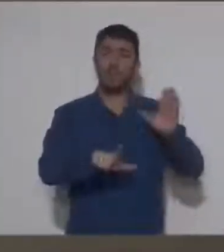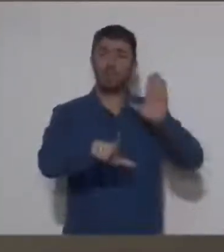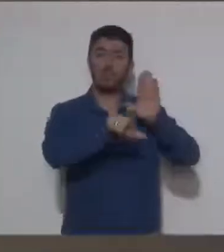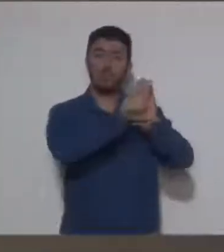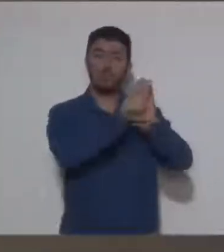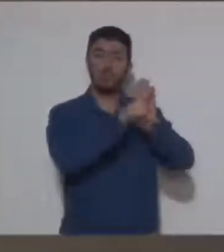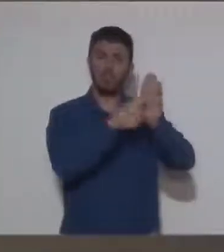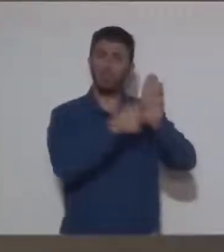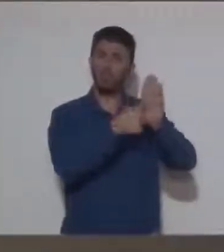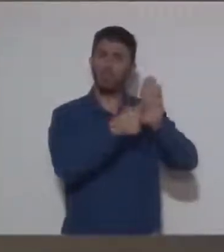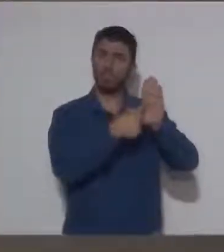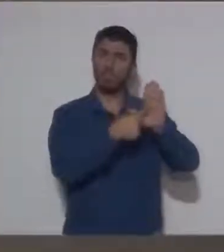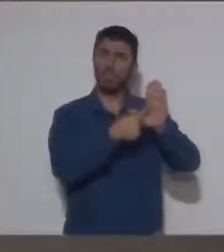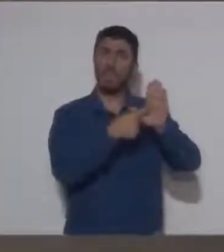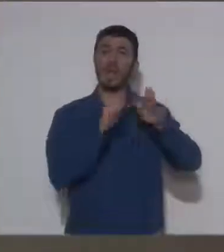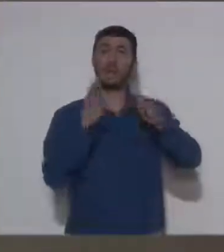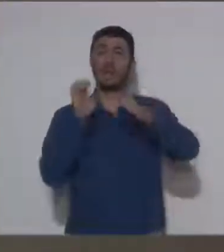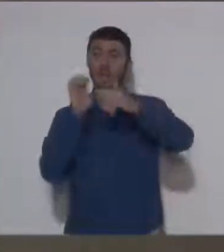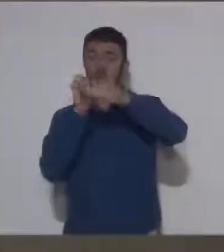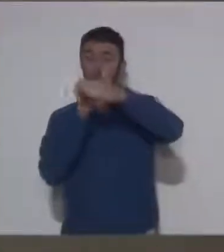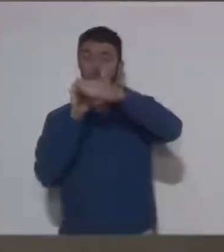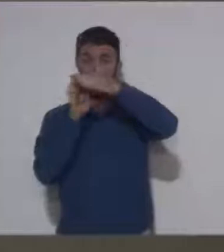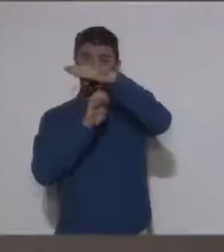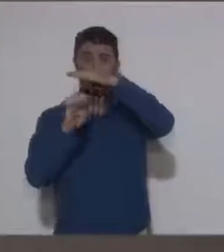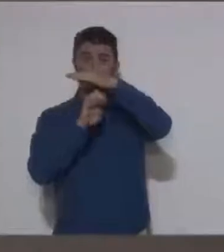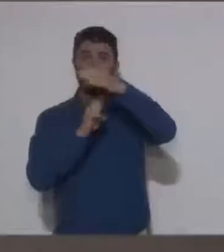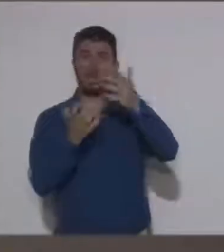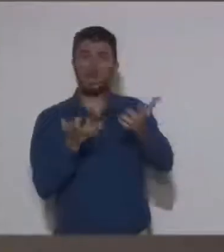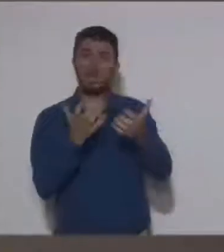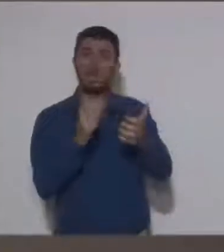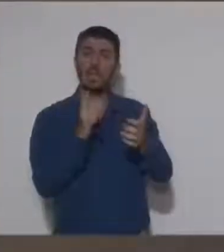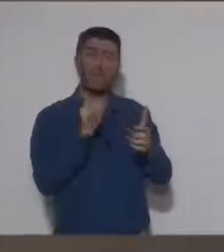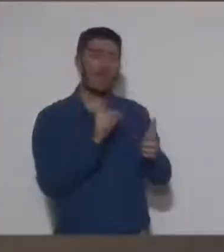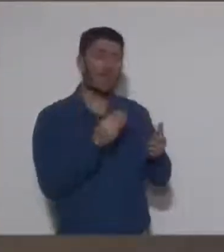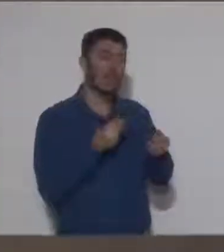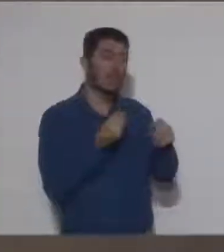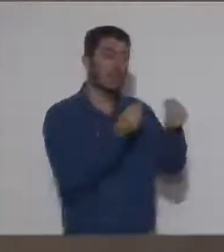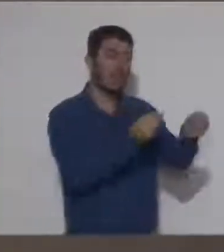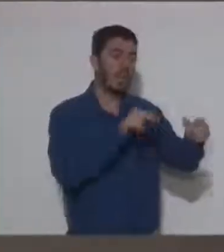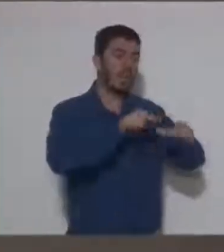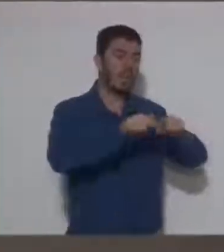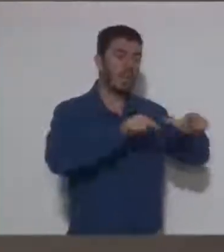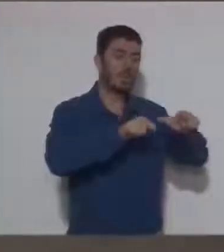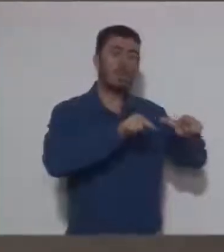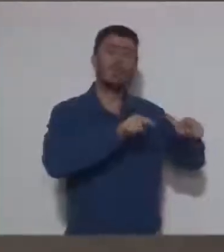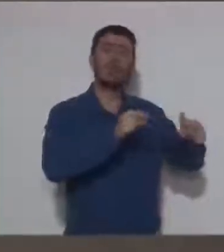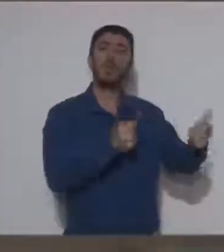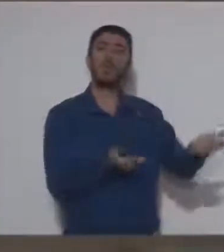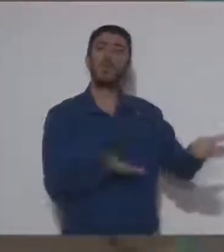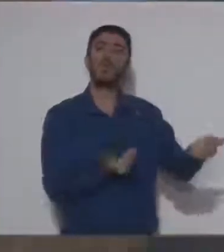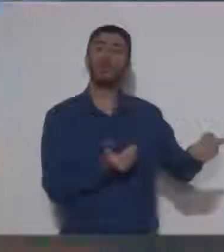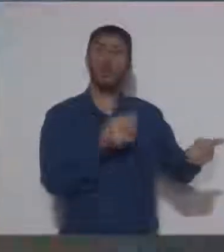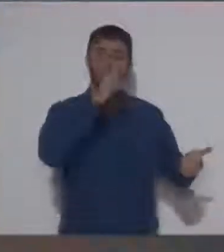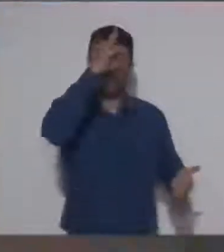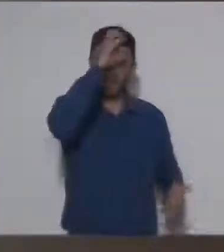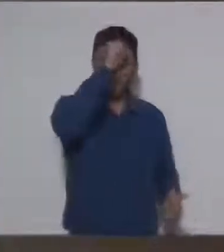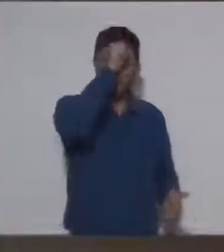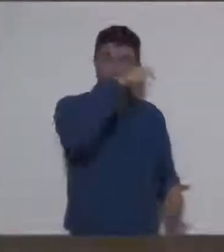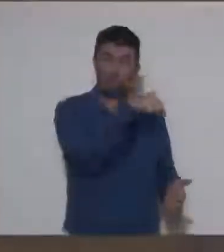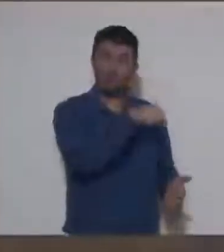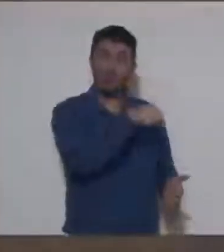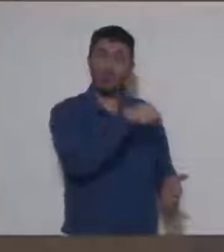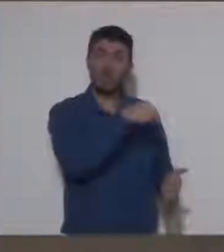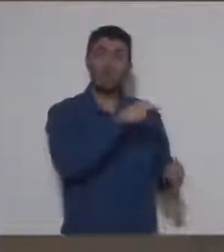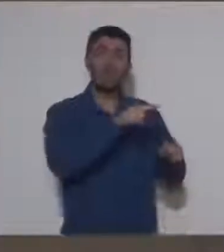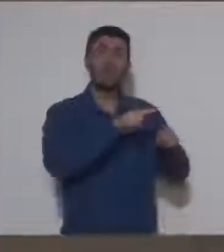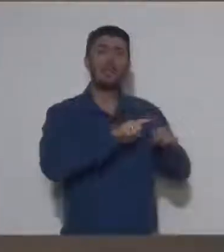empresas às vezes querem propor esse trabalho para o jovem aprendiz, mas ele vai pagar mais imposto do que um trabalhador normal. Então,